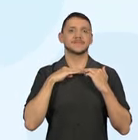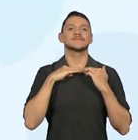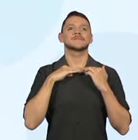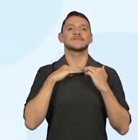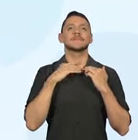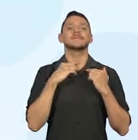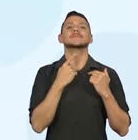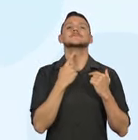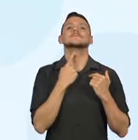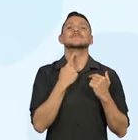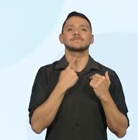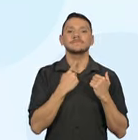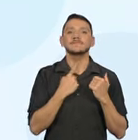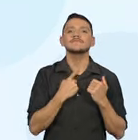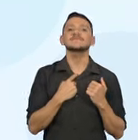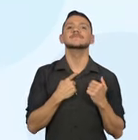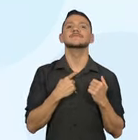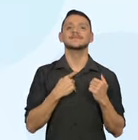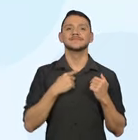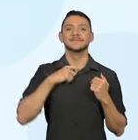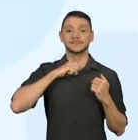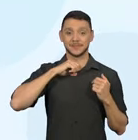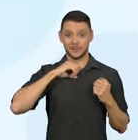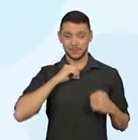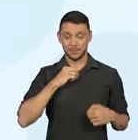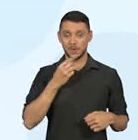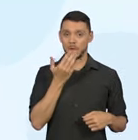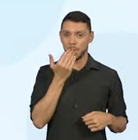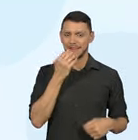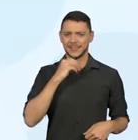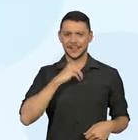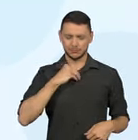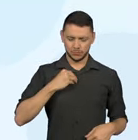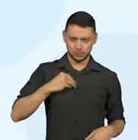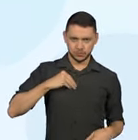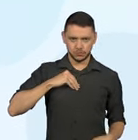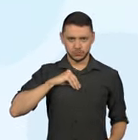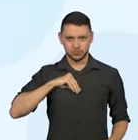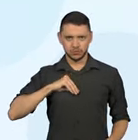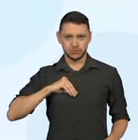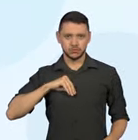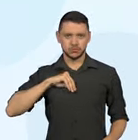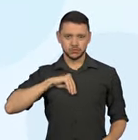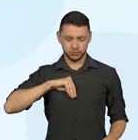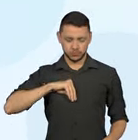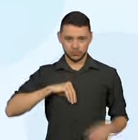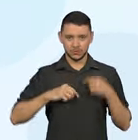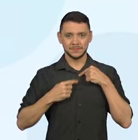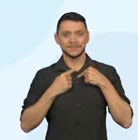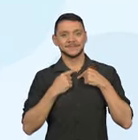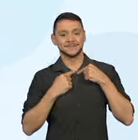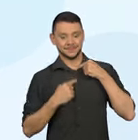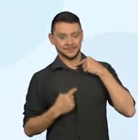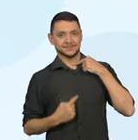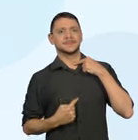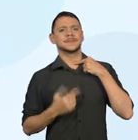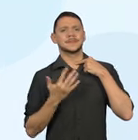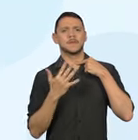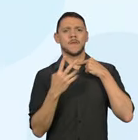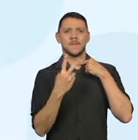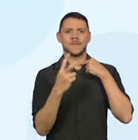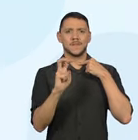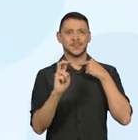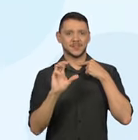de engolir, o alimento segue pelo esôfago, que é um tubo muscular com cerca de 25 centímetros, até